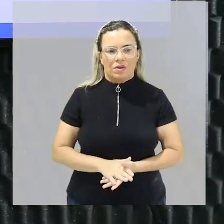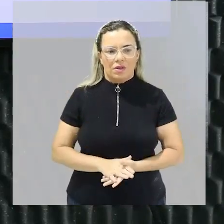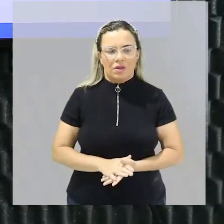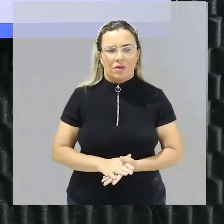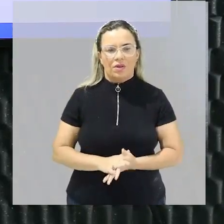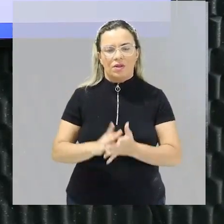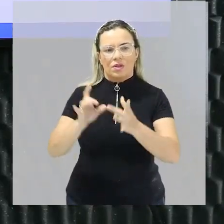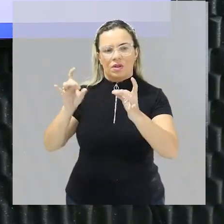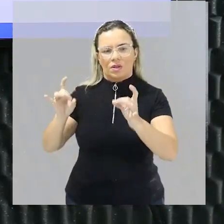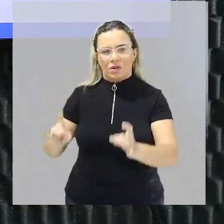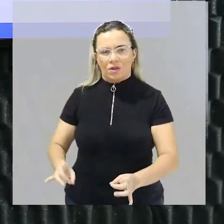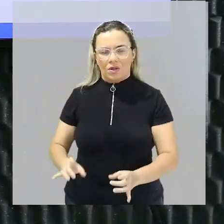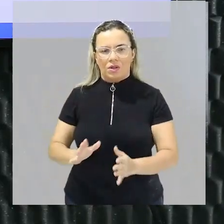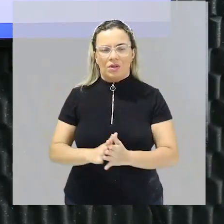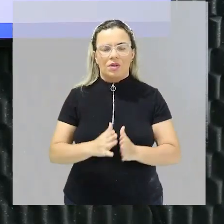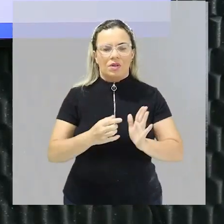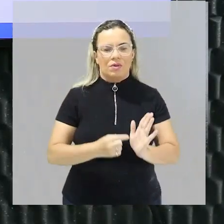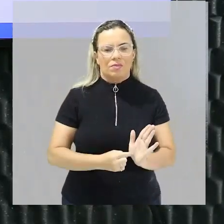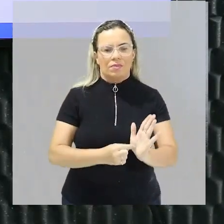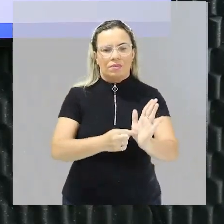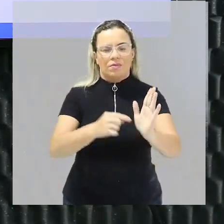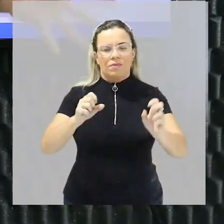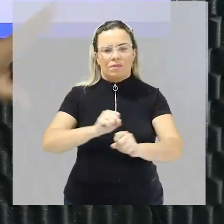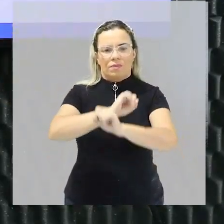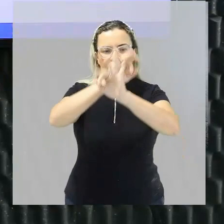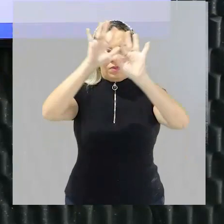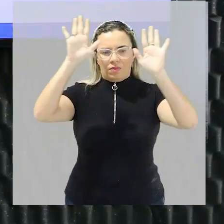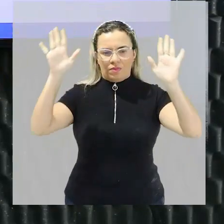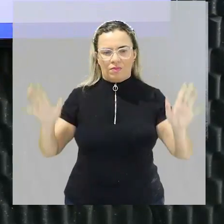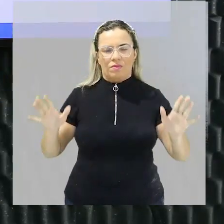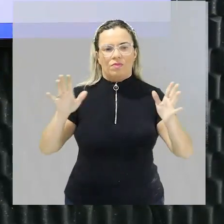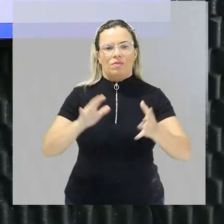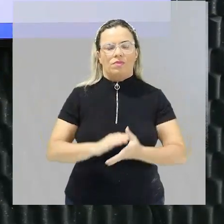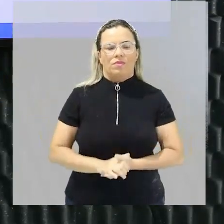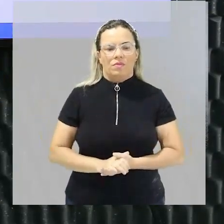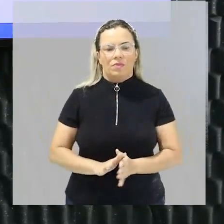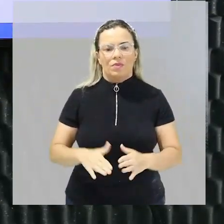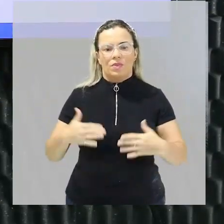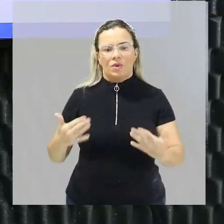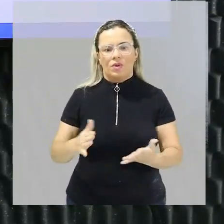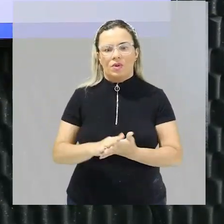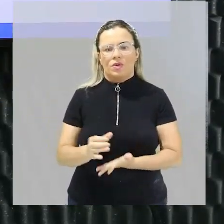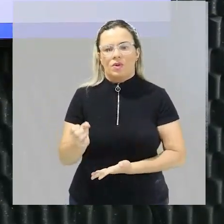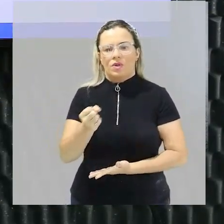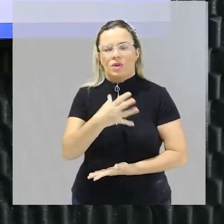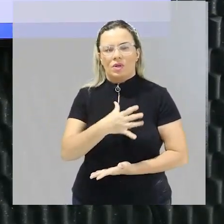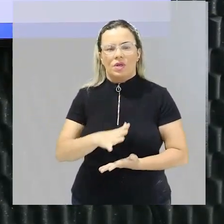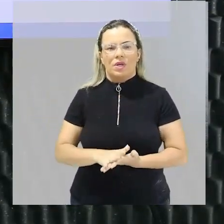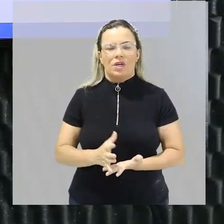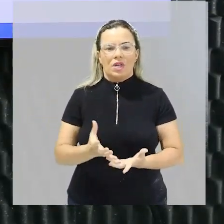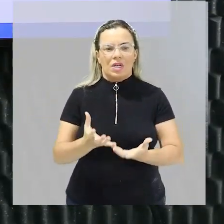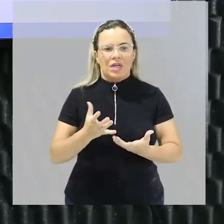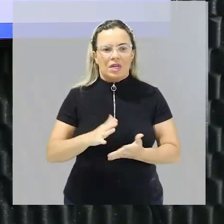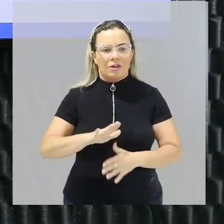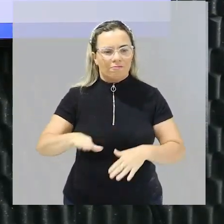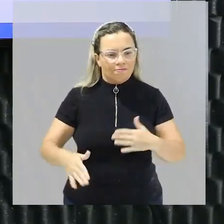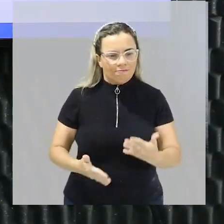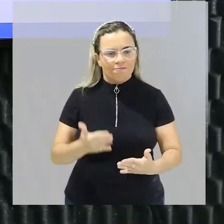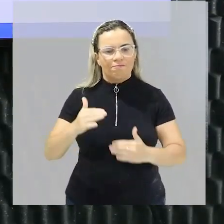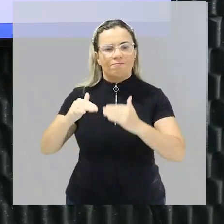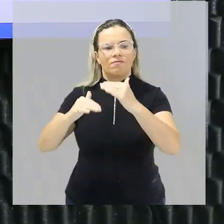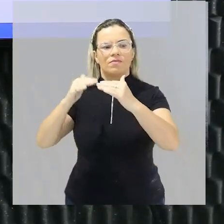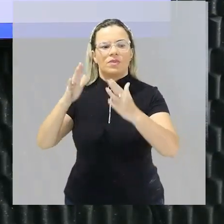Especificá-lo, explicitá-lo, esclarecê-lo. Pois a modernidade se alimenta disso. No contexto da